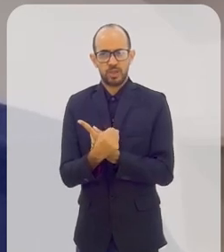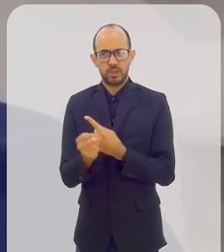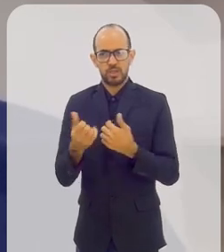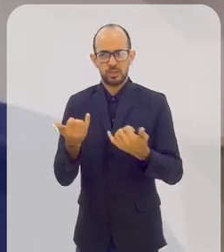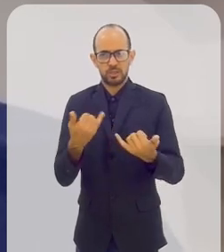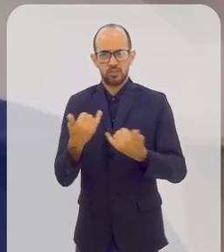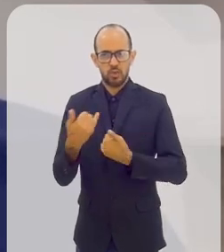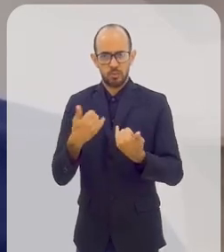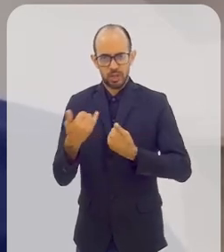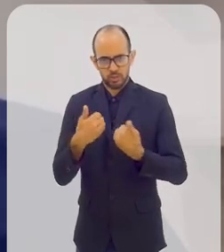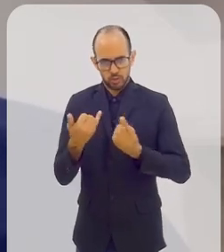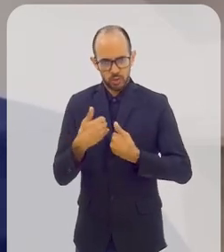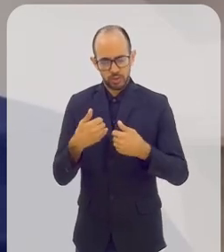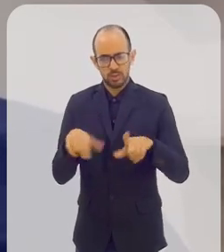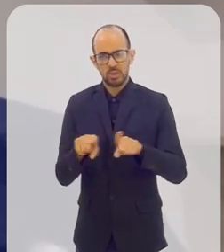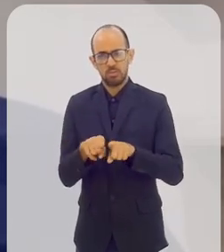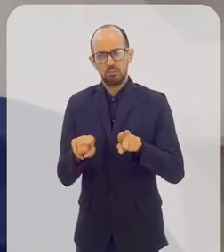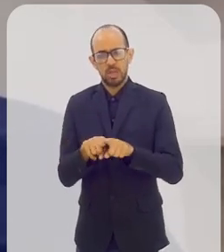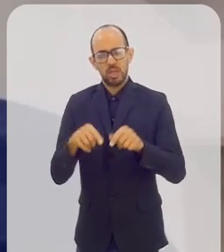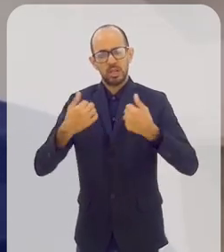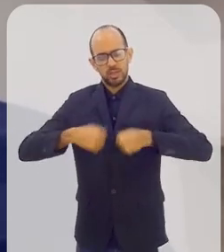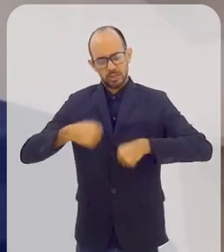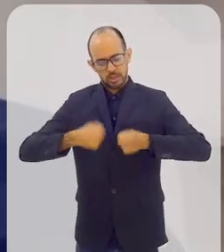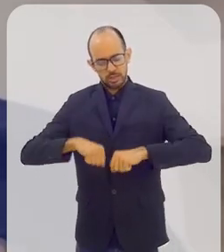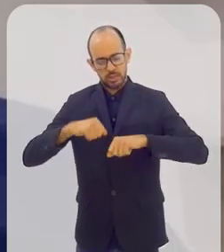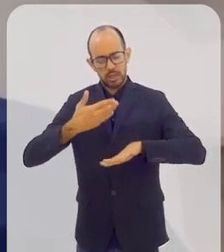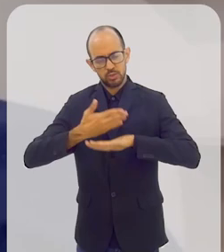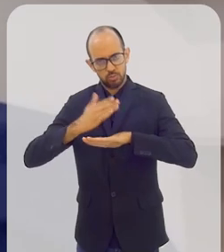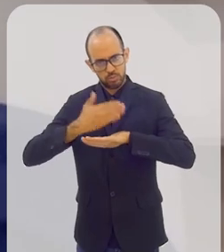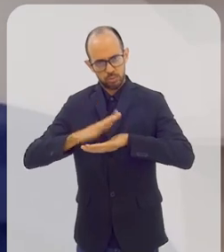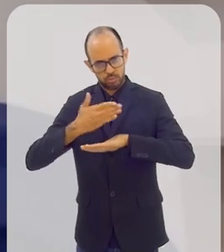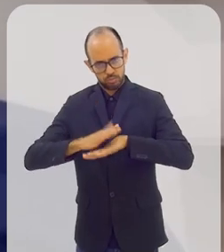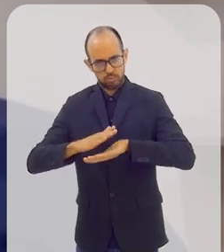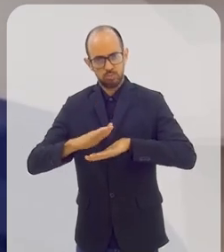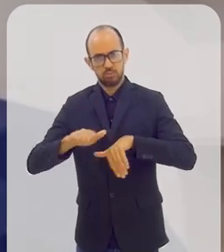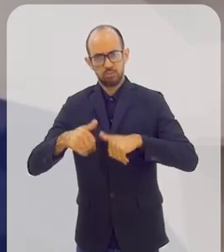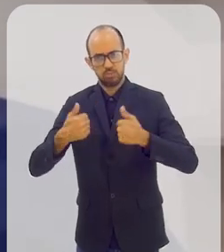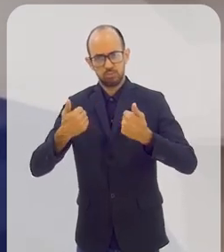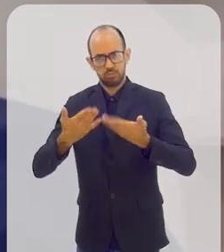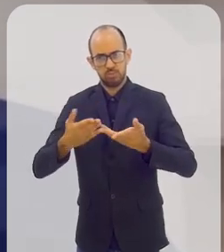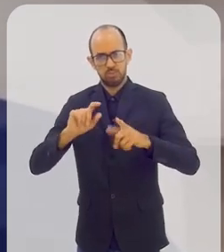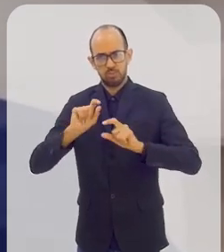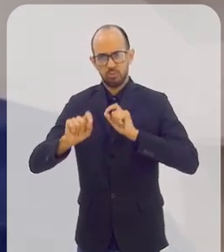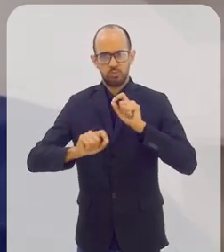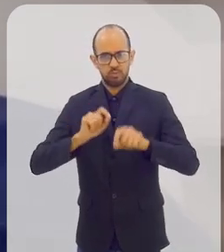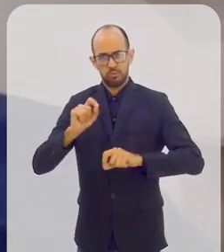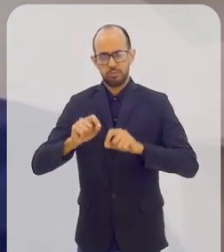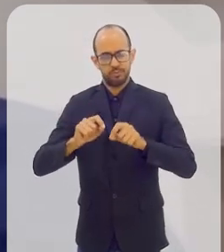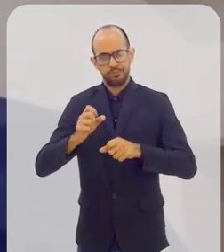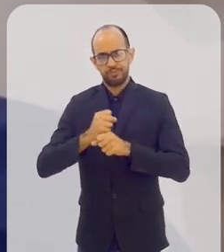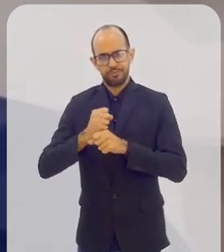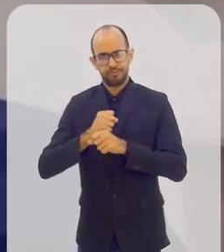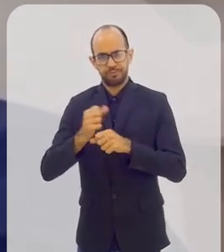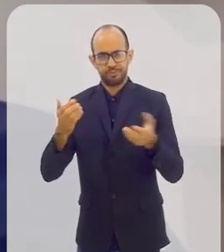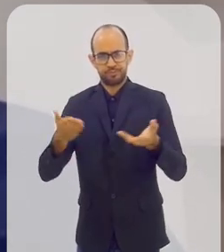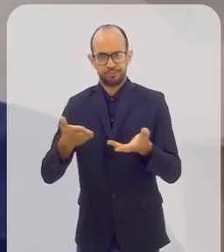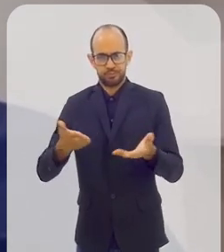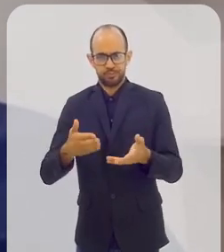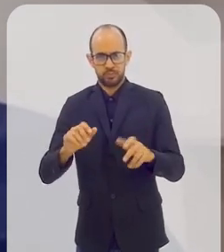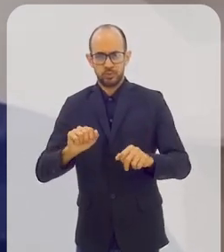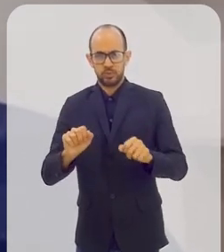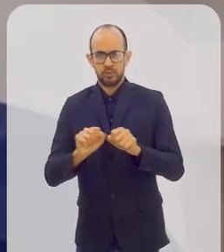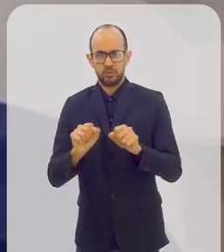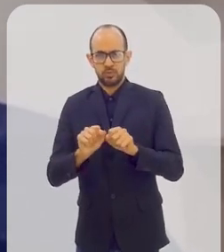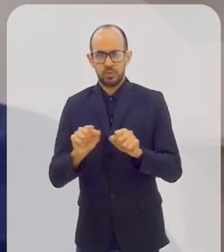dessas informações e com a necessidade de implantar também. Então, esse ano nós já fizemos